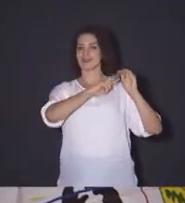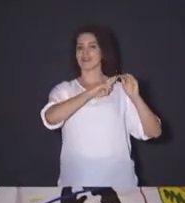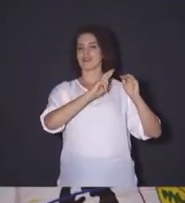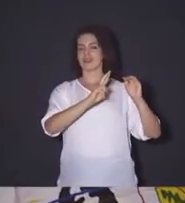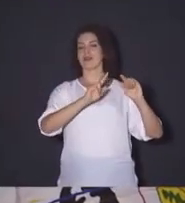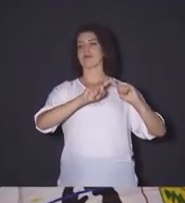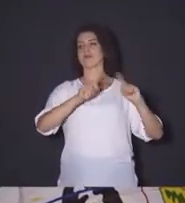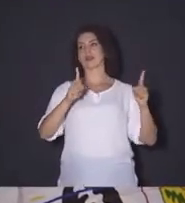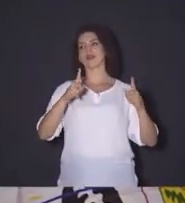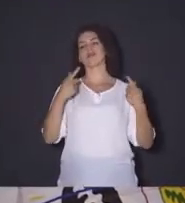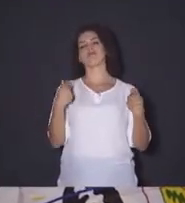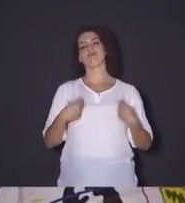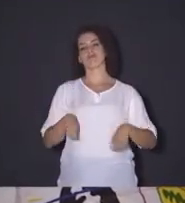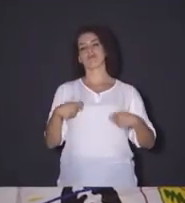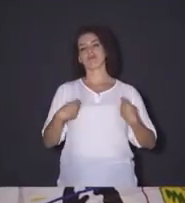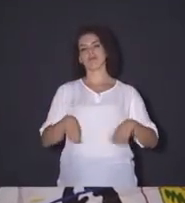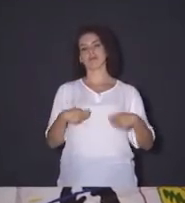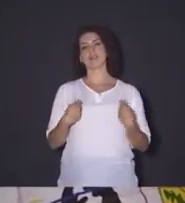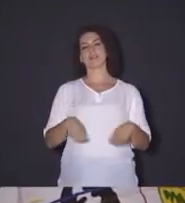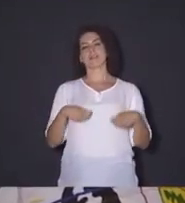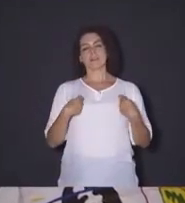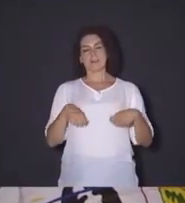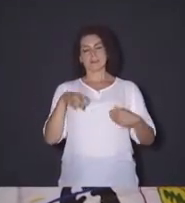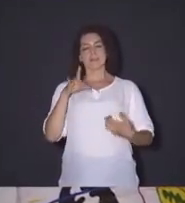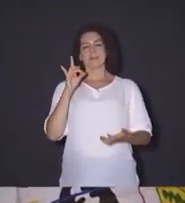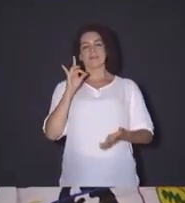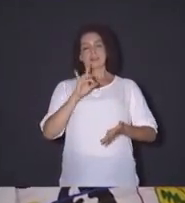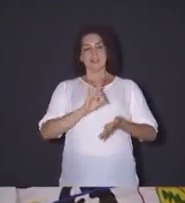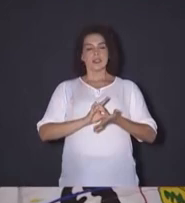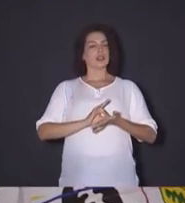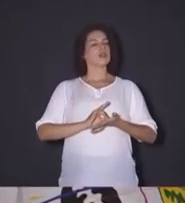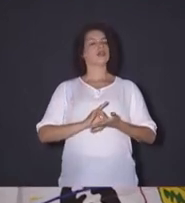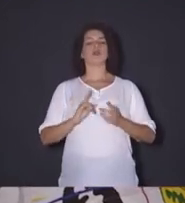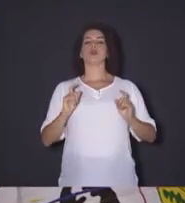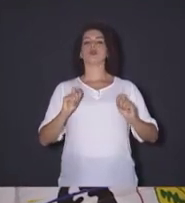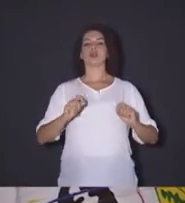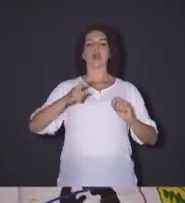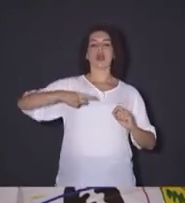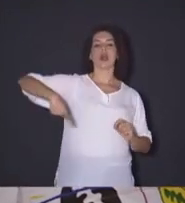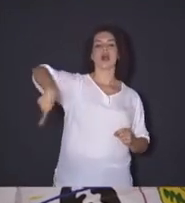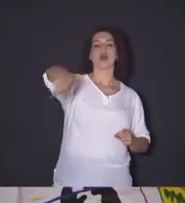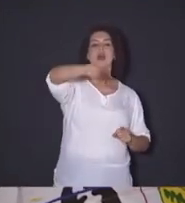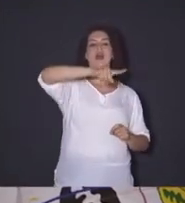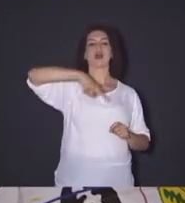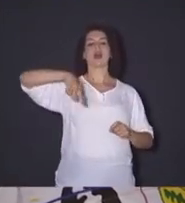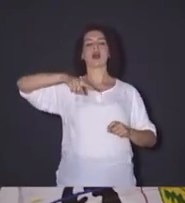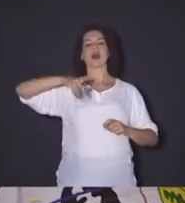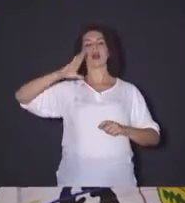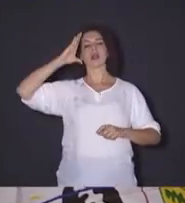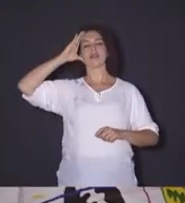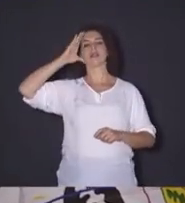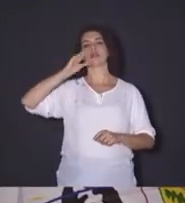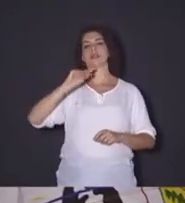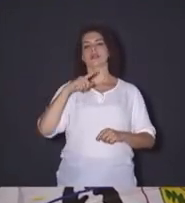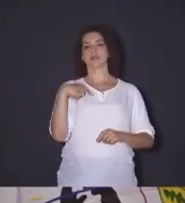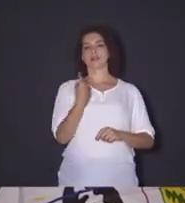muito muito muito muito da compreensão de todos e verdadeiramente